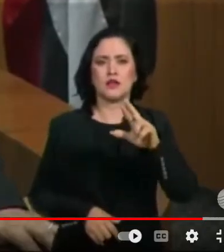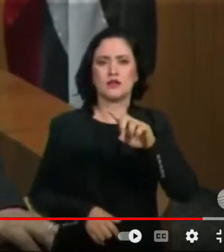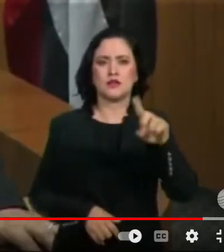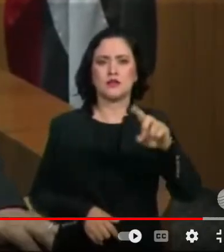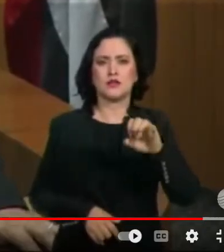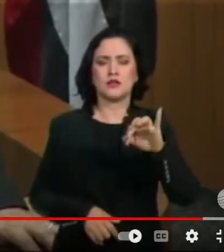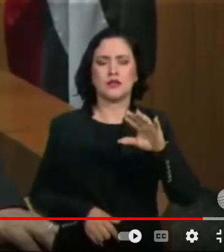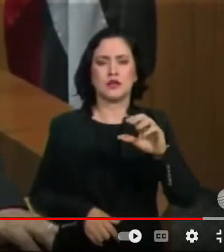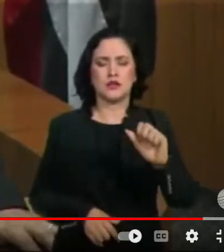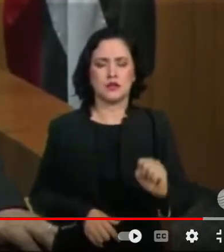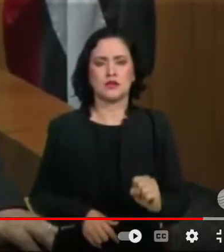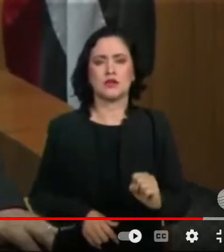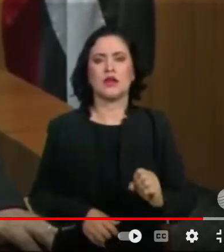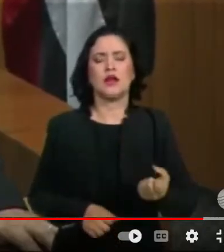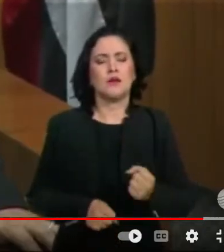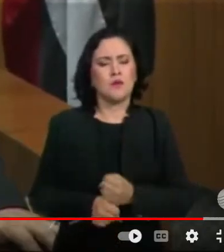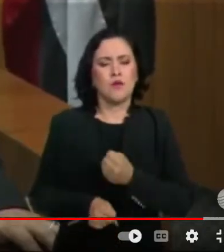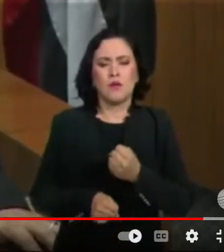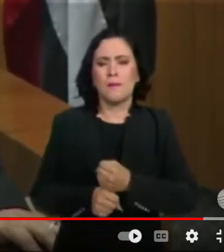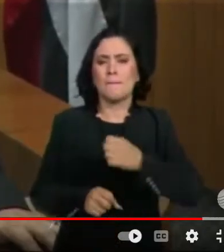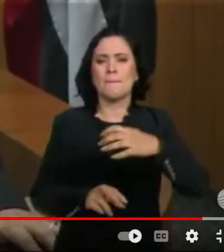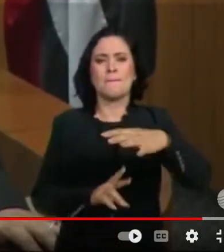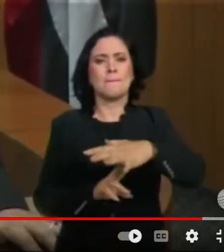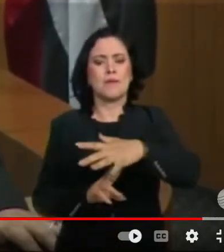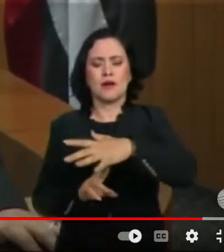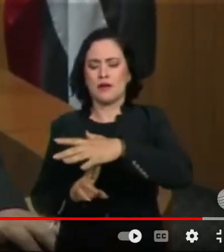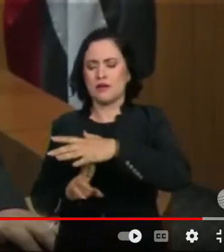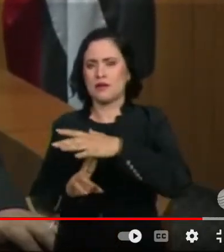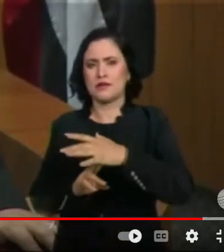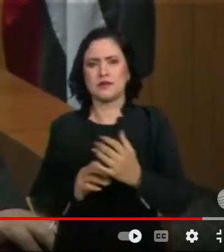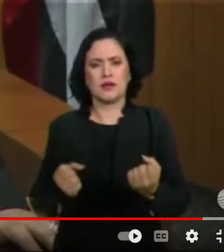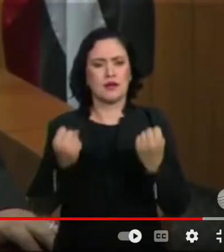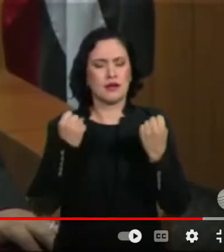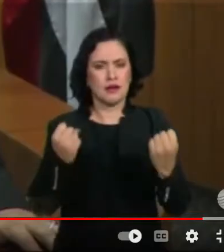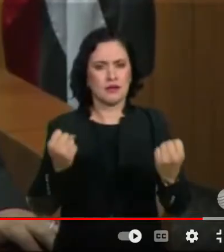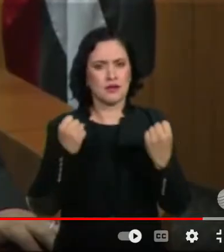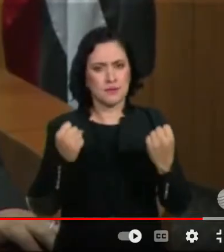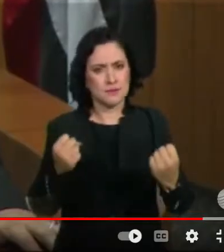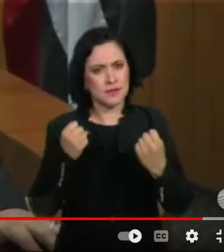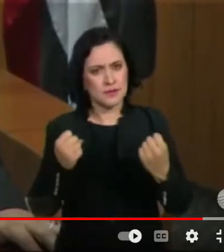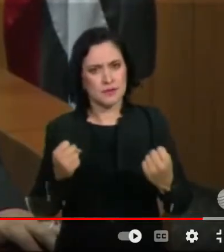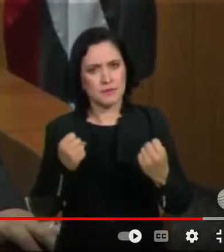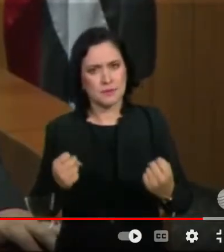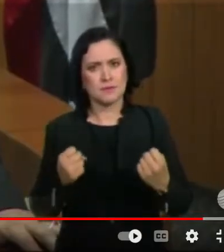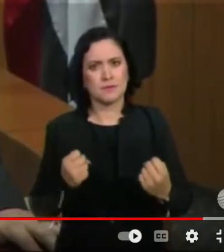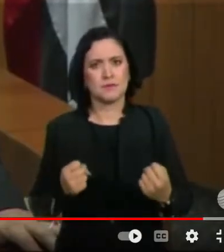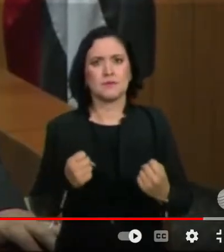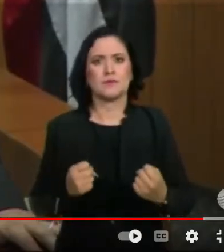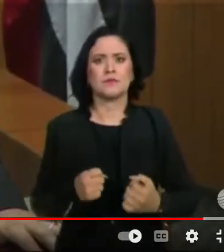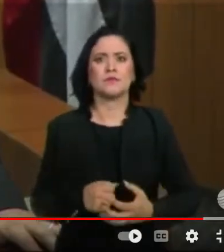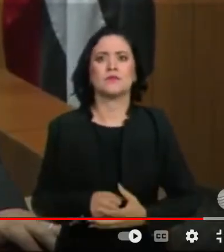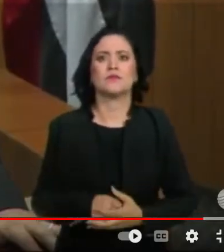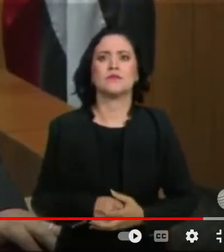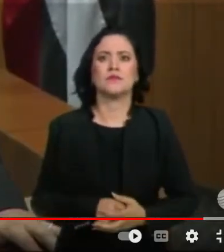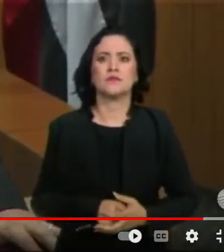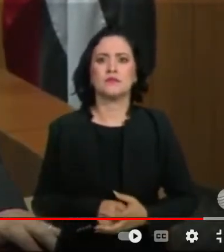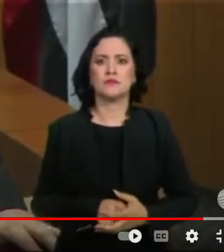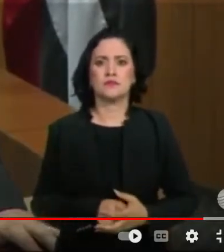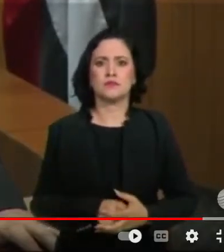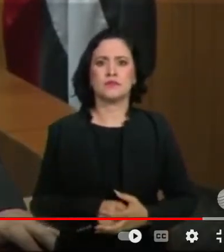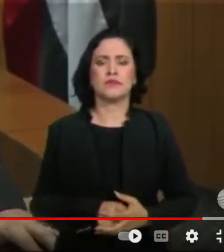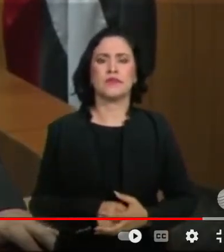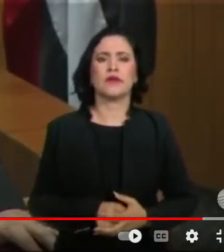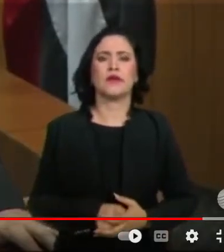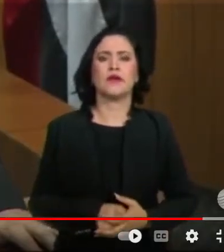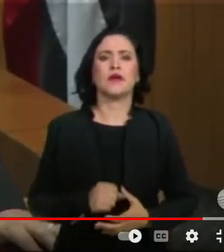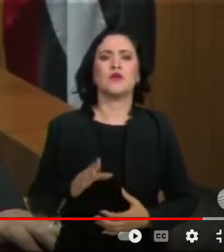internet, construção de pontes de concreto, inclusive, presidente, quando a gente fez essas pontes de concreto lá no povoado